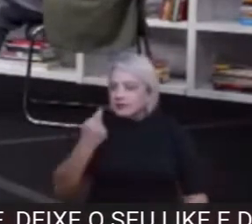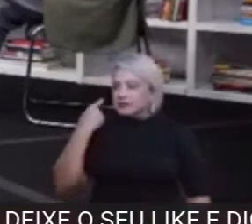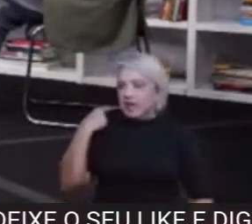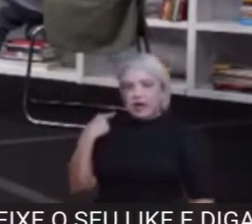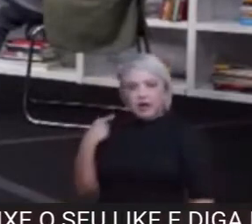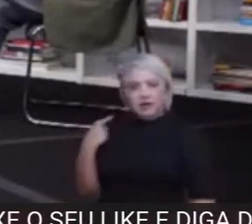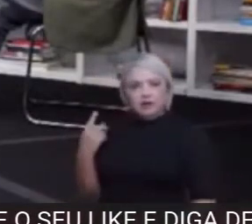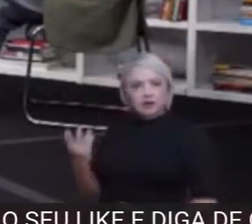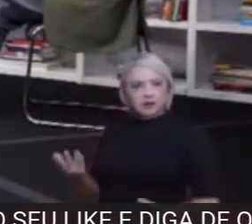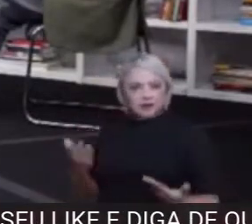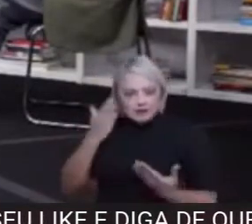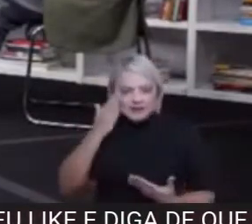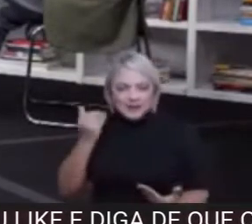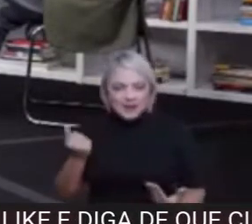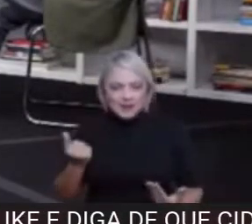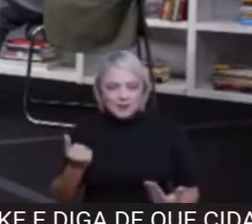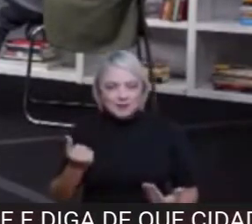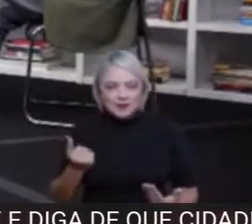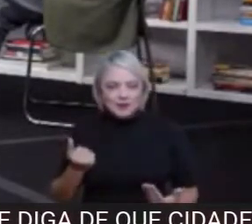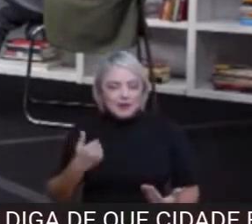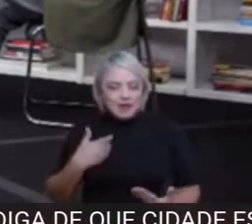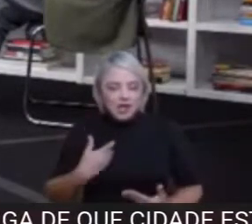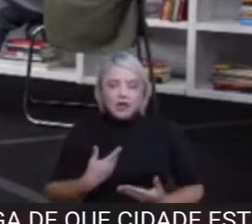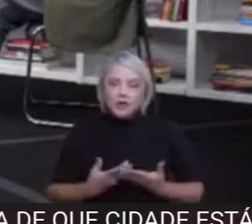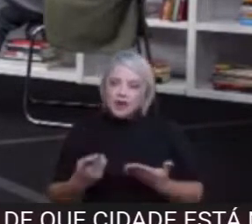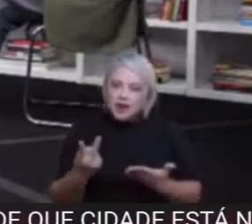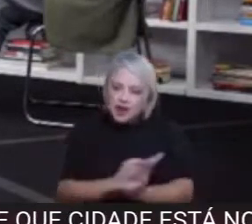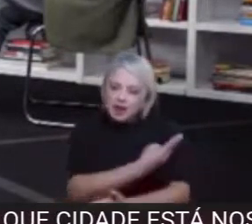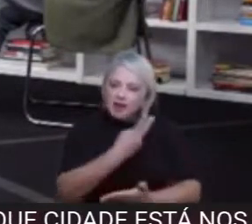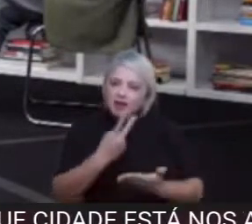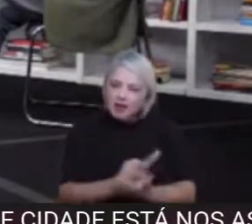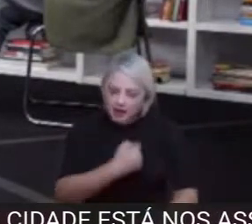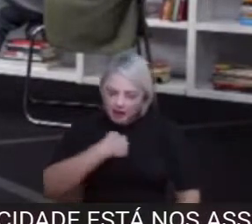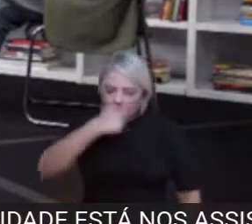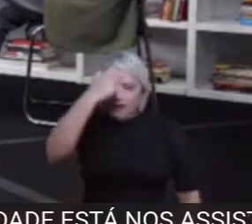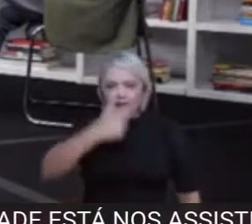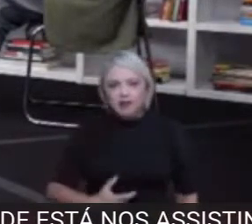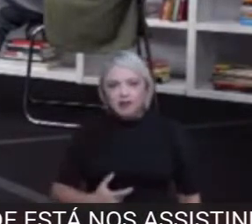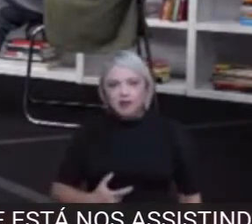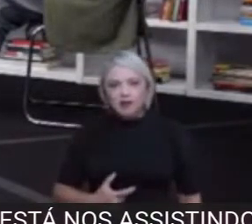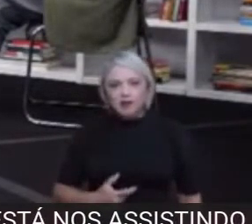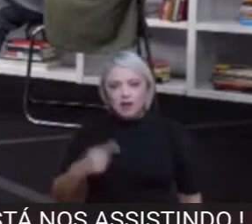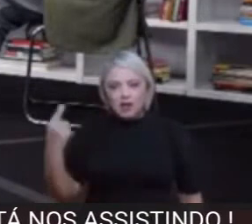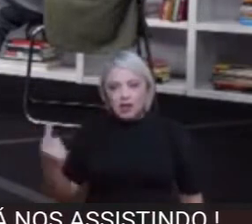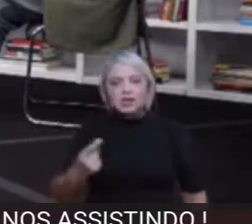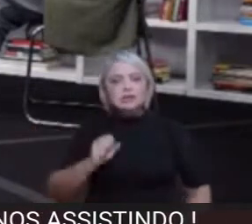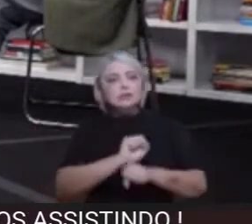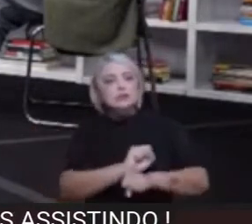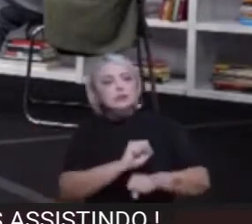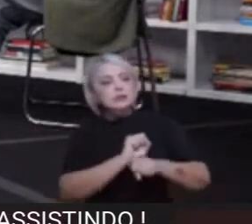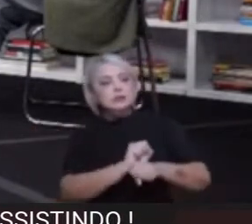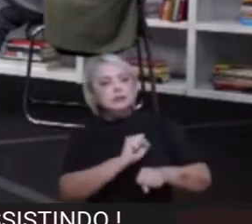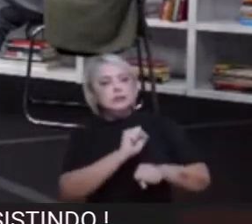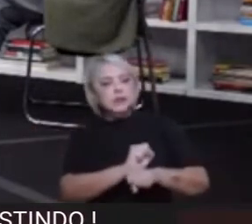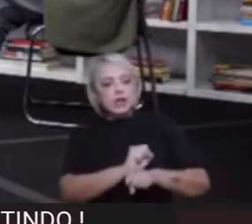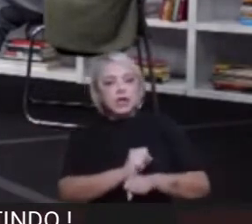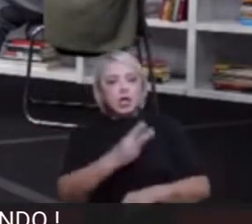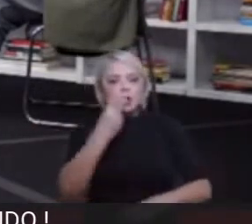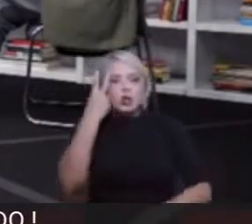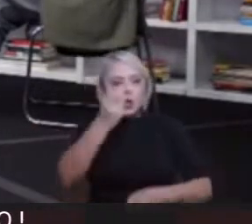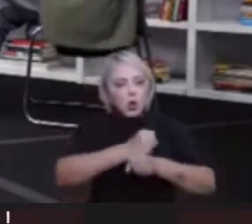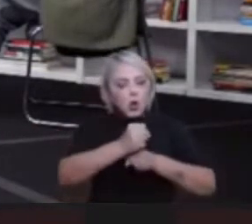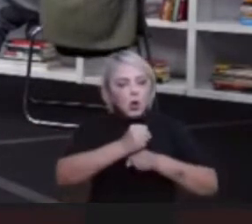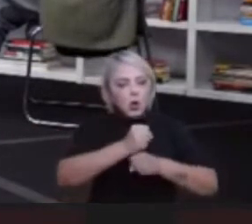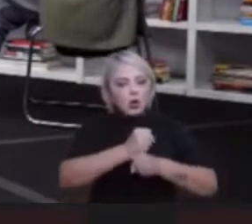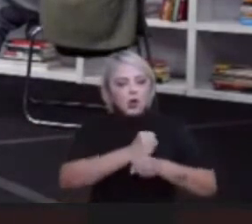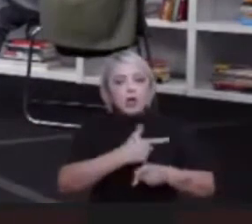sabe? Eu ia cometer erro. E esses caras esperaram, sabe, 2 anos para eu deixar a presidenta para